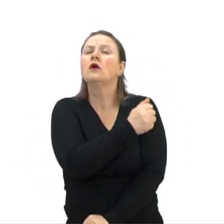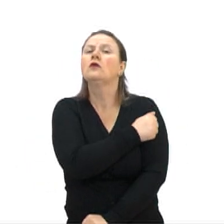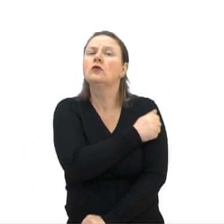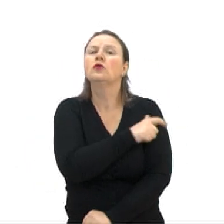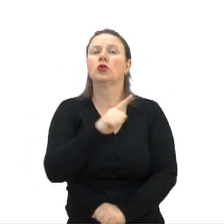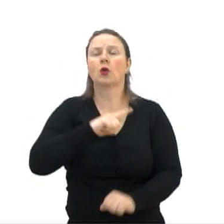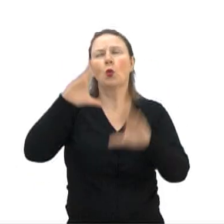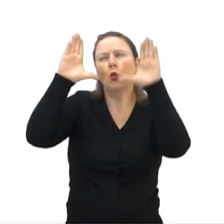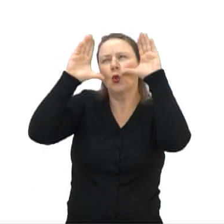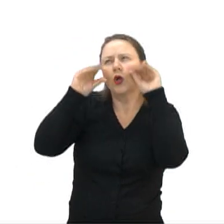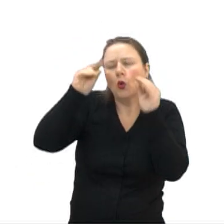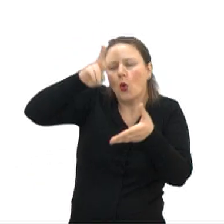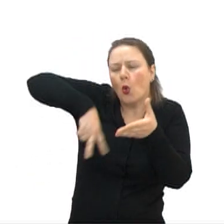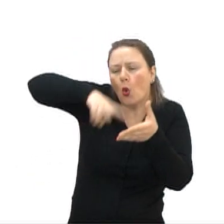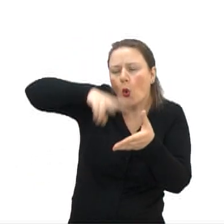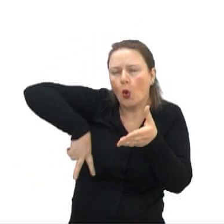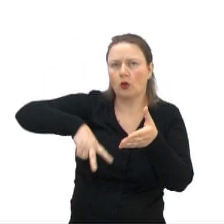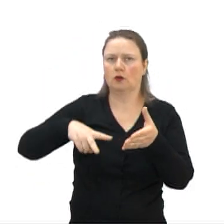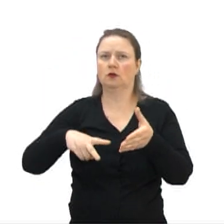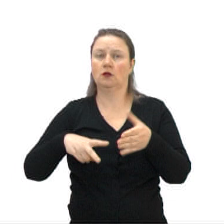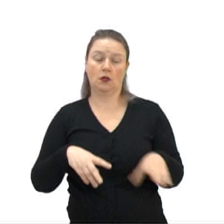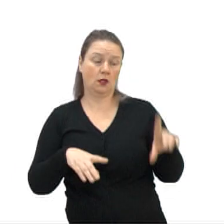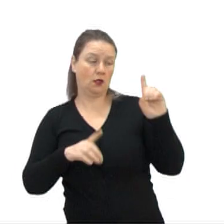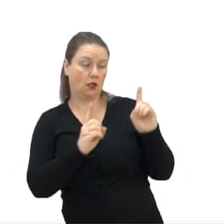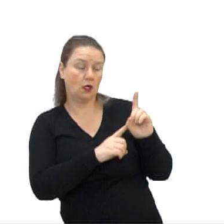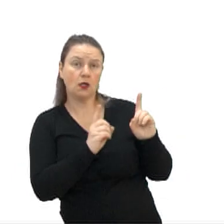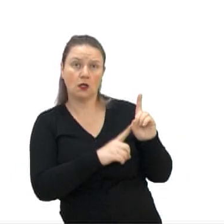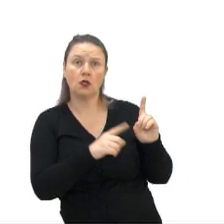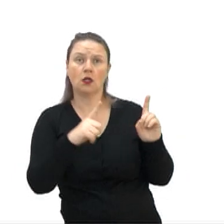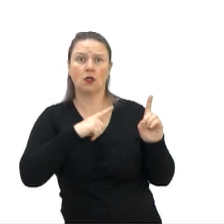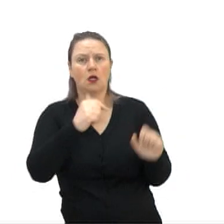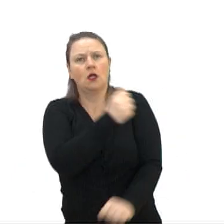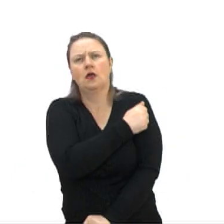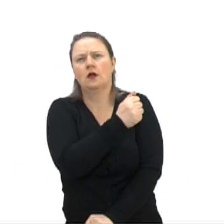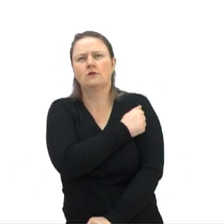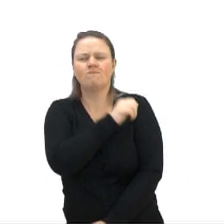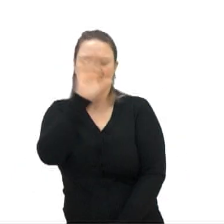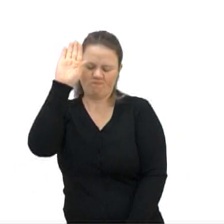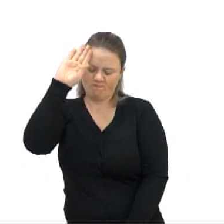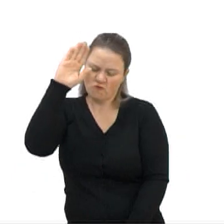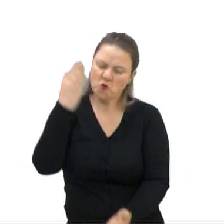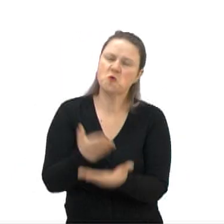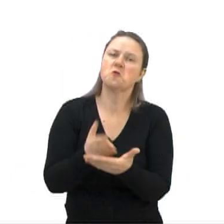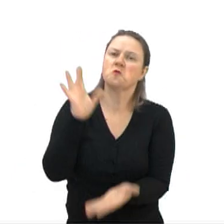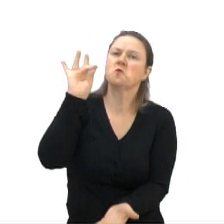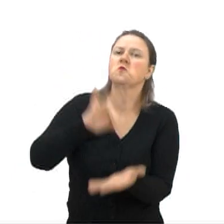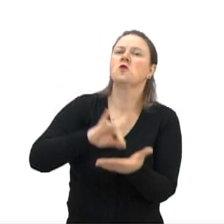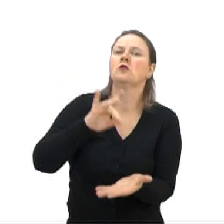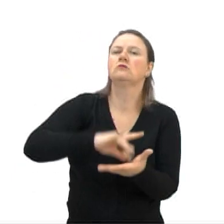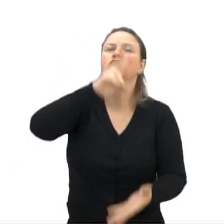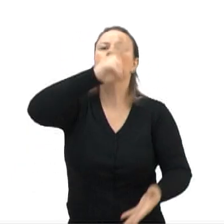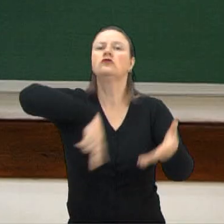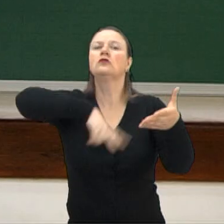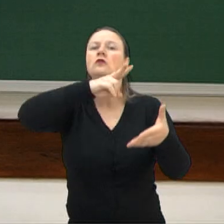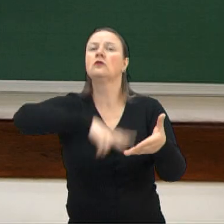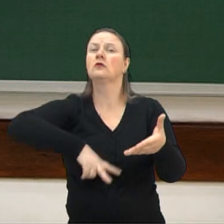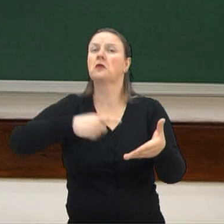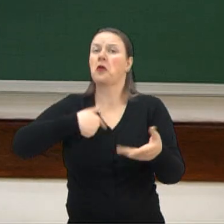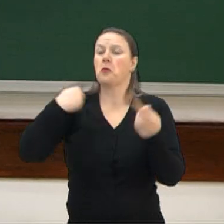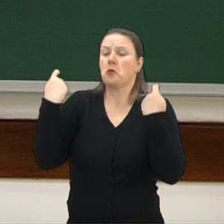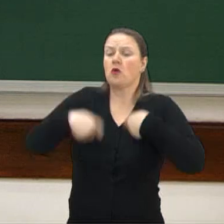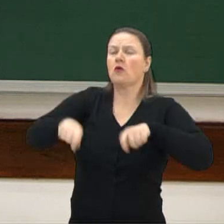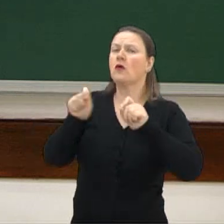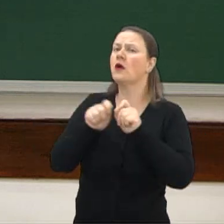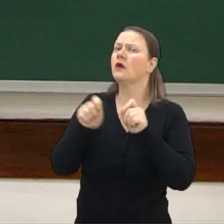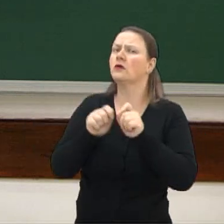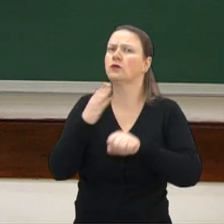à noite. E a letra D. Há alunos que, certamente, leem. O que eu preciso fazer no exercício?